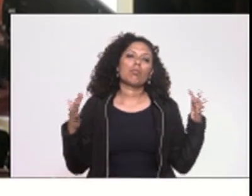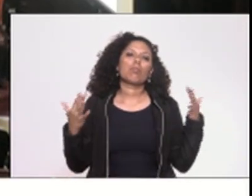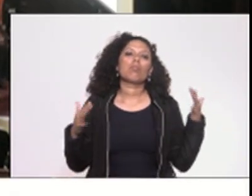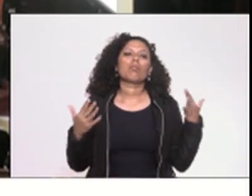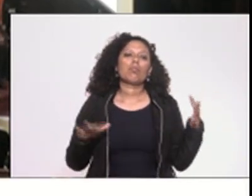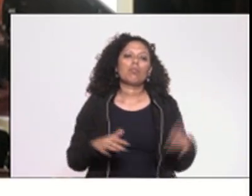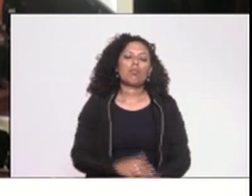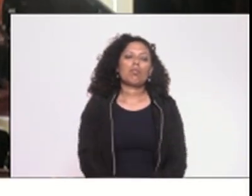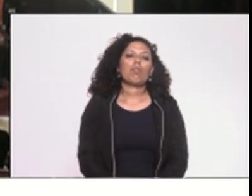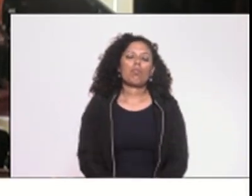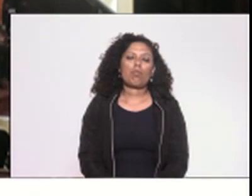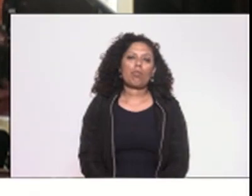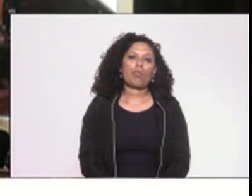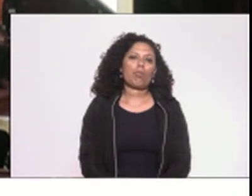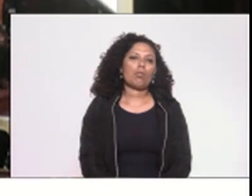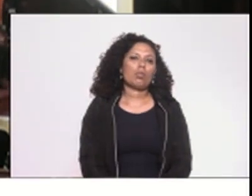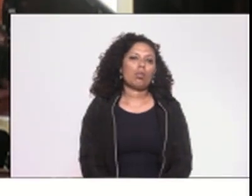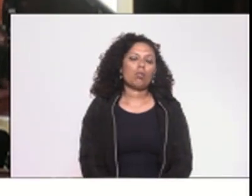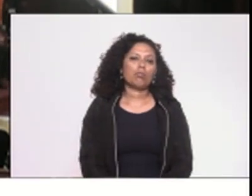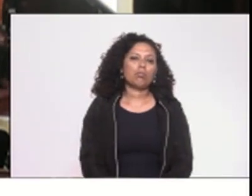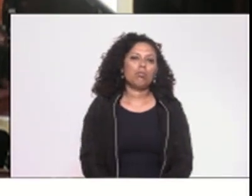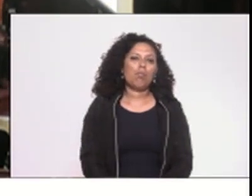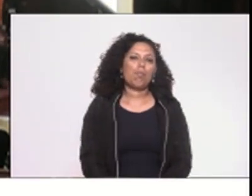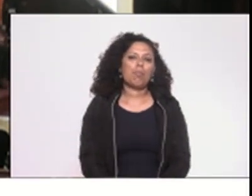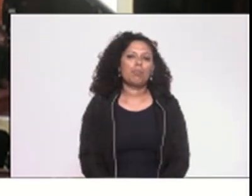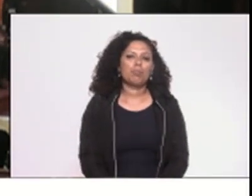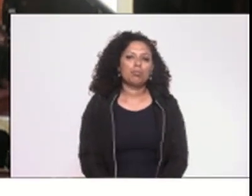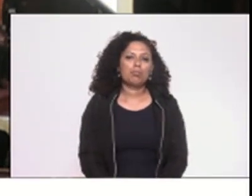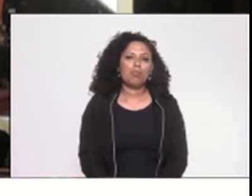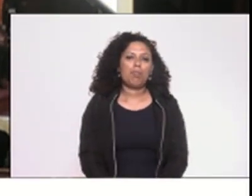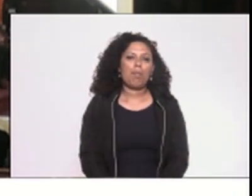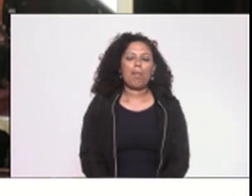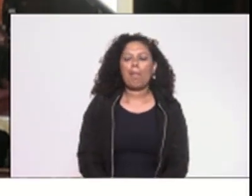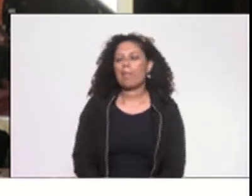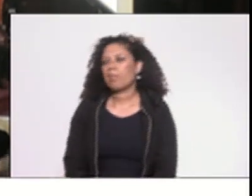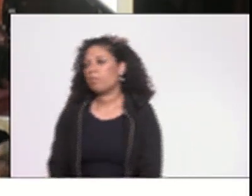Está encerrada a sessão.